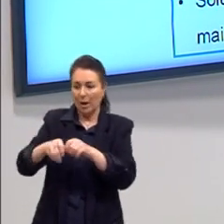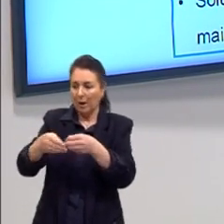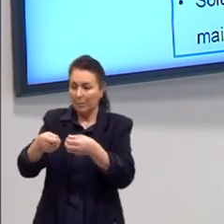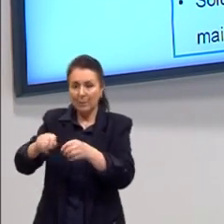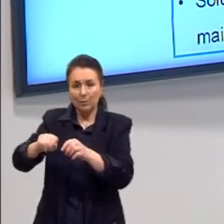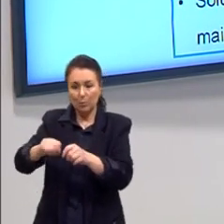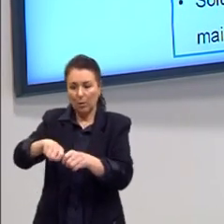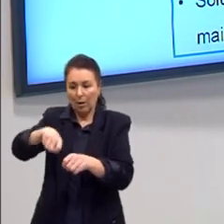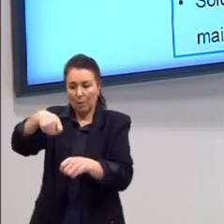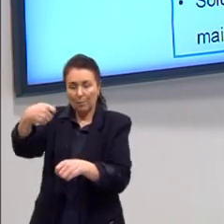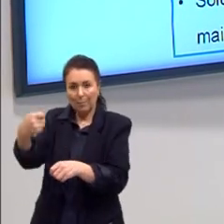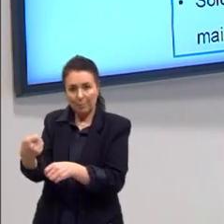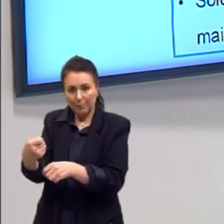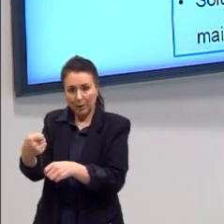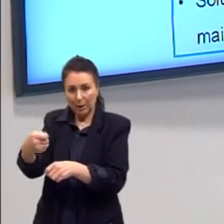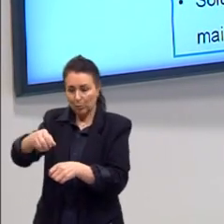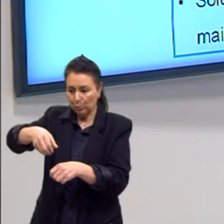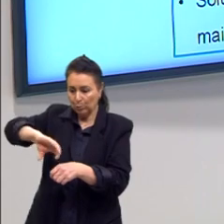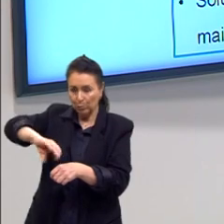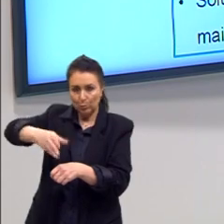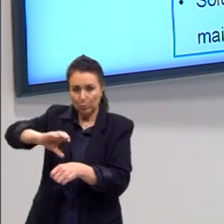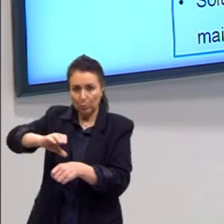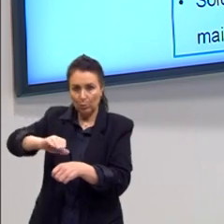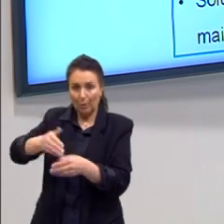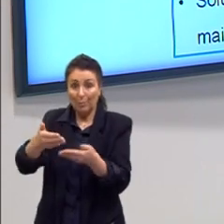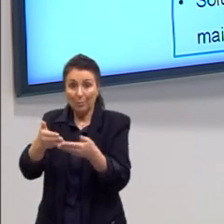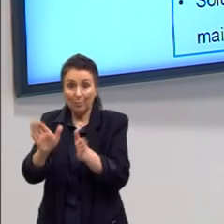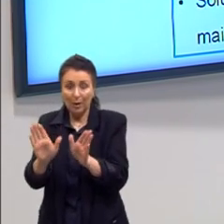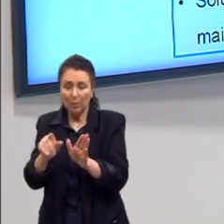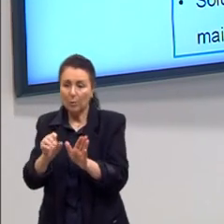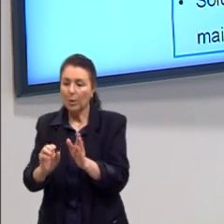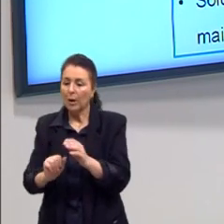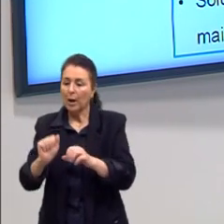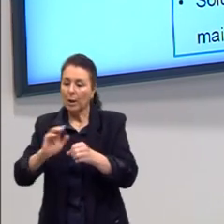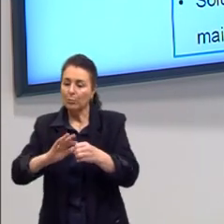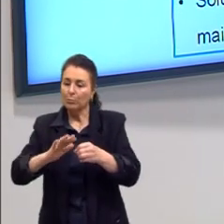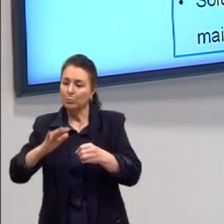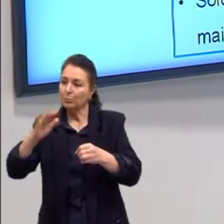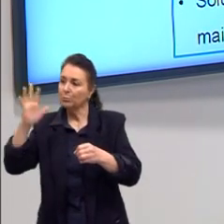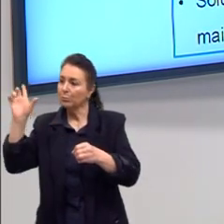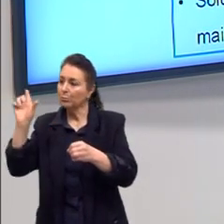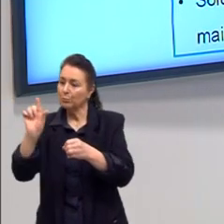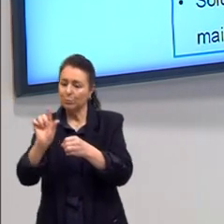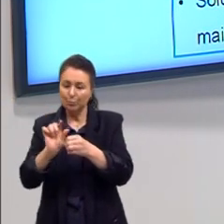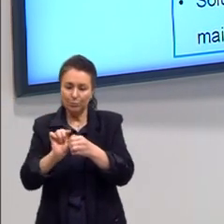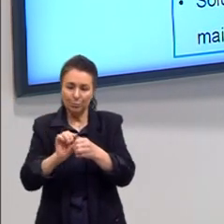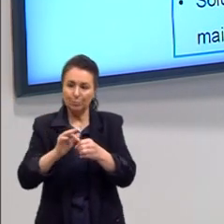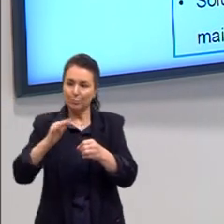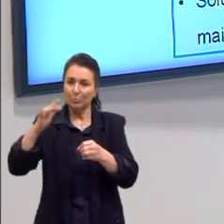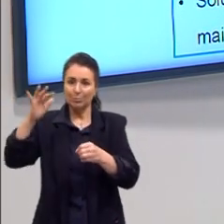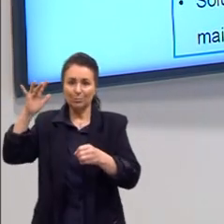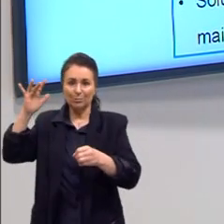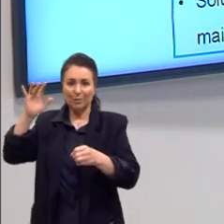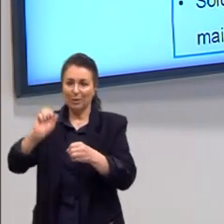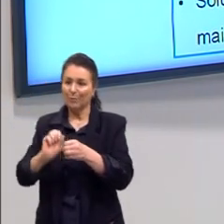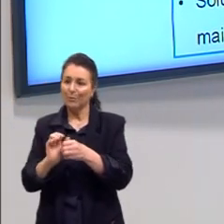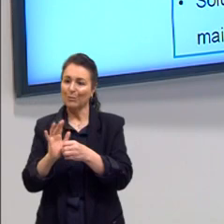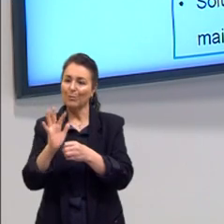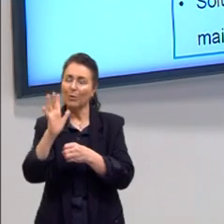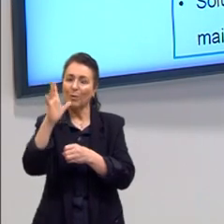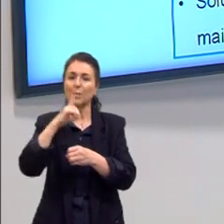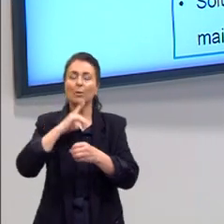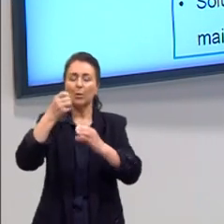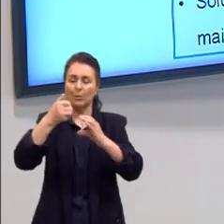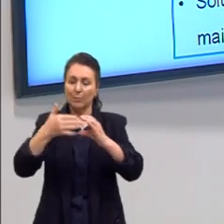salão de beleza tem que deixar o frasco aberto ela volatiliza ou seja lê e é para ambiente porque ela tem essa característica